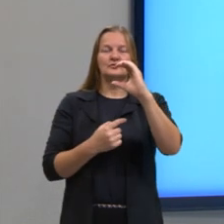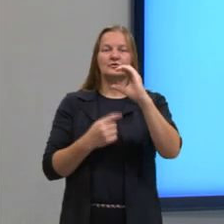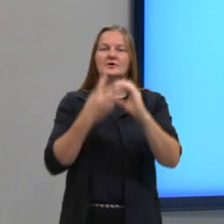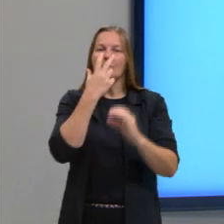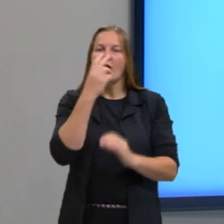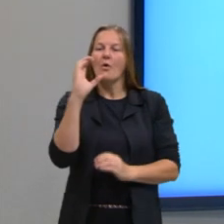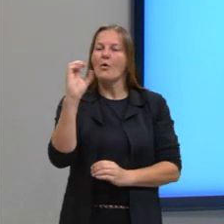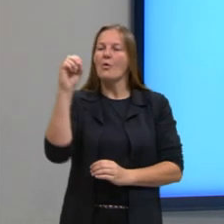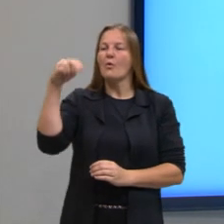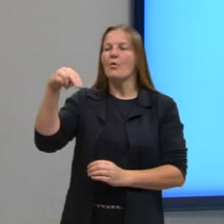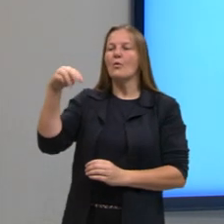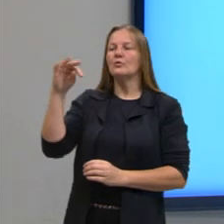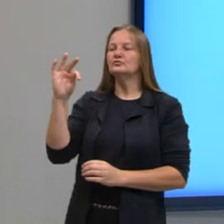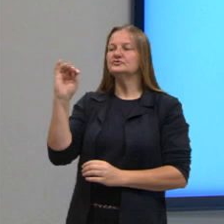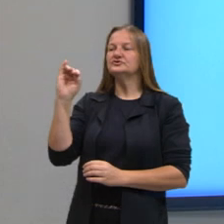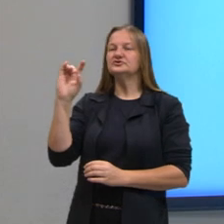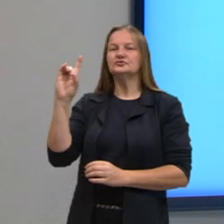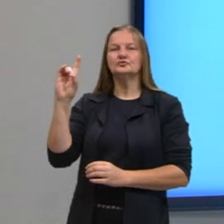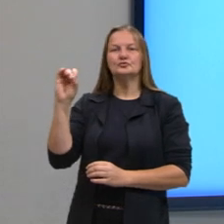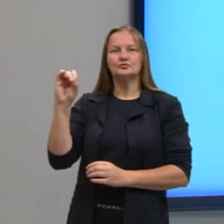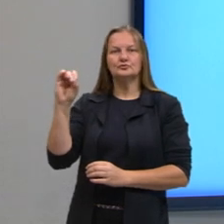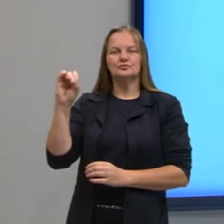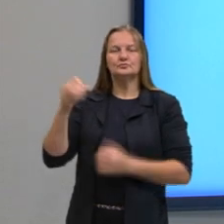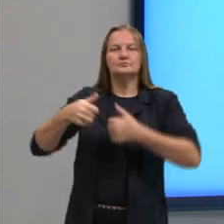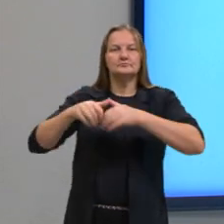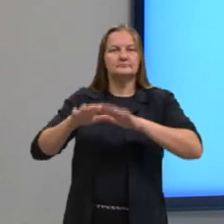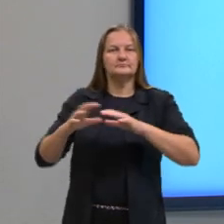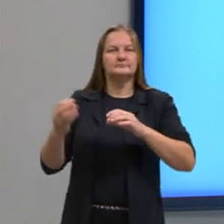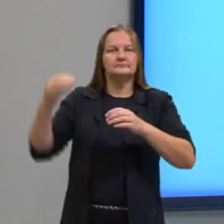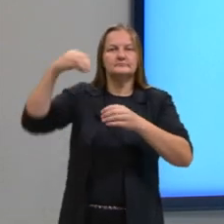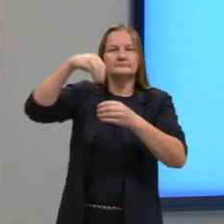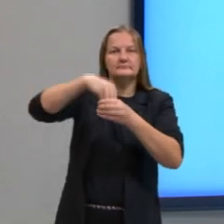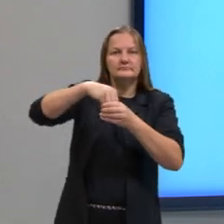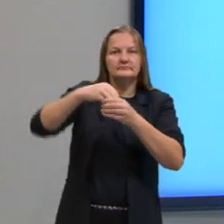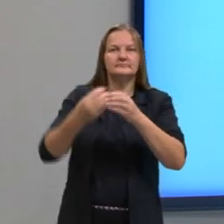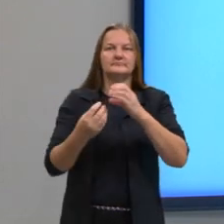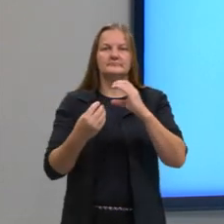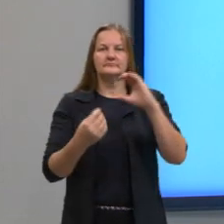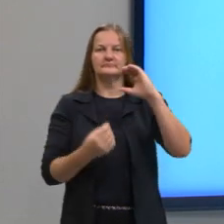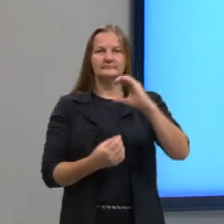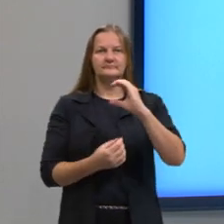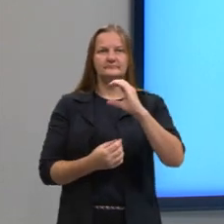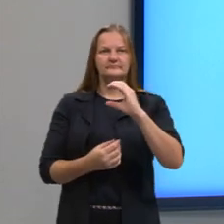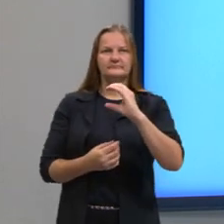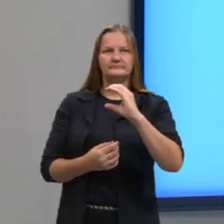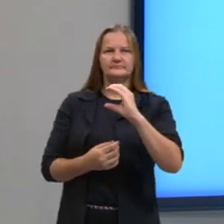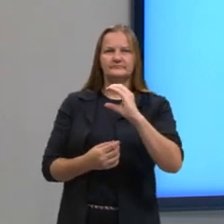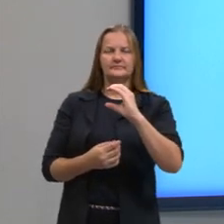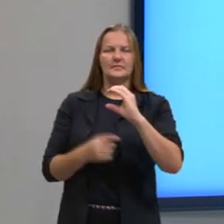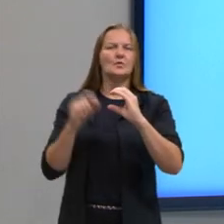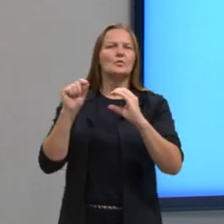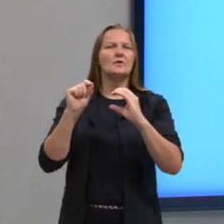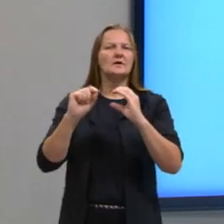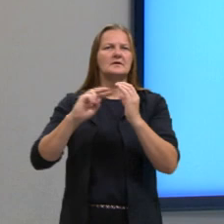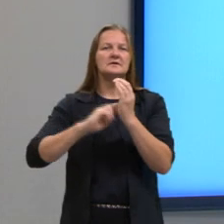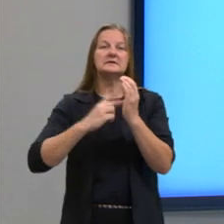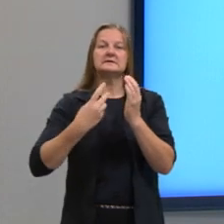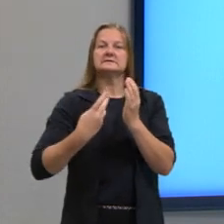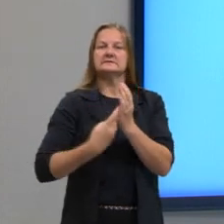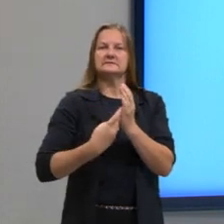contido e Aqui nós temos então a observação ou a definição do que que é o está contido